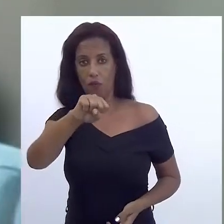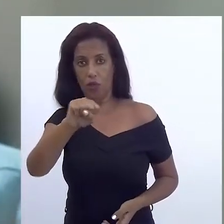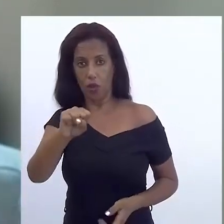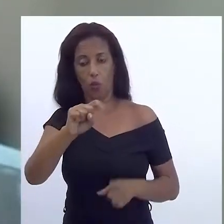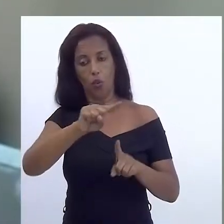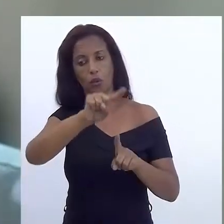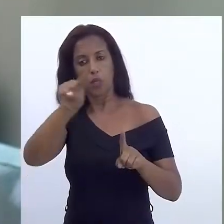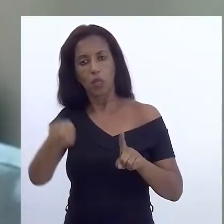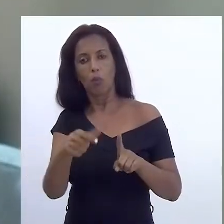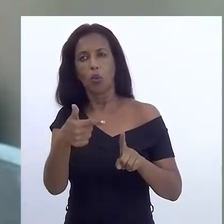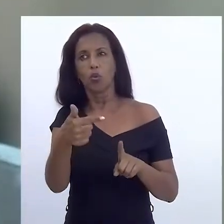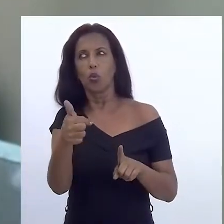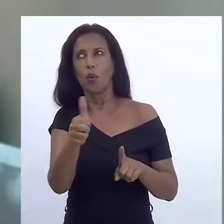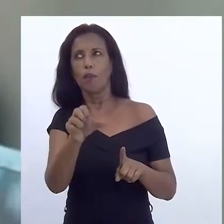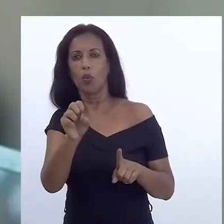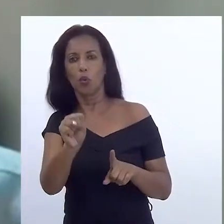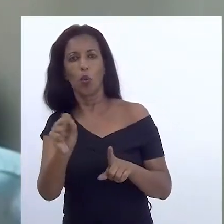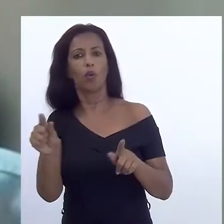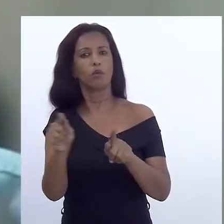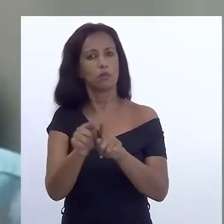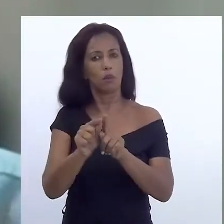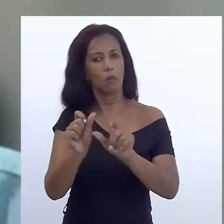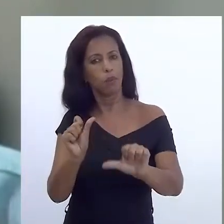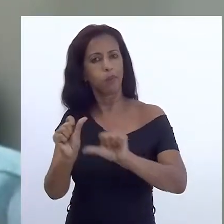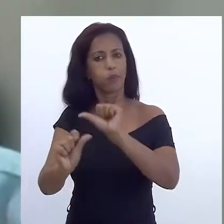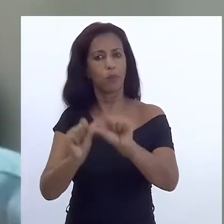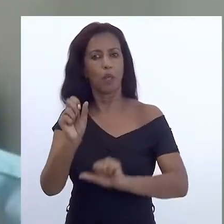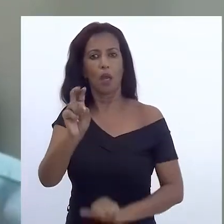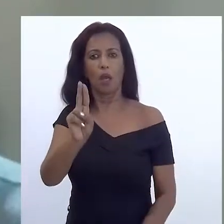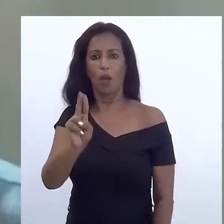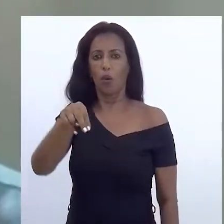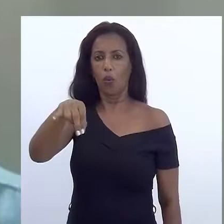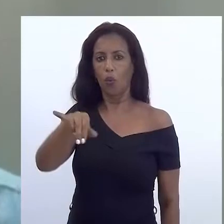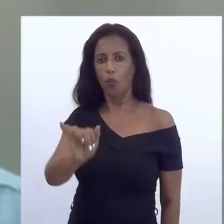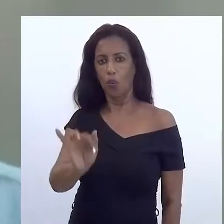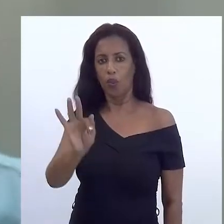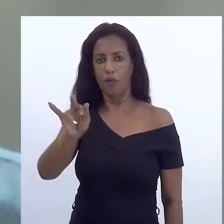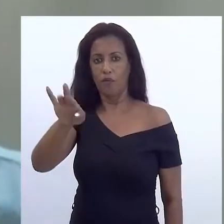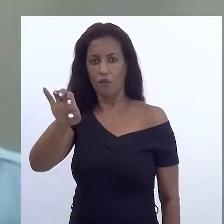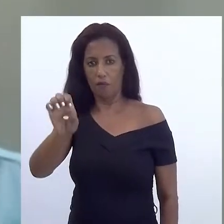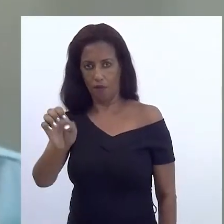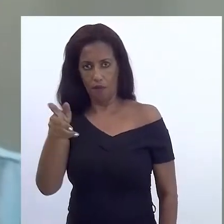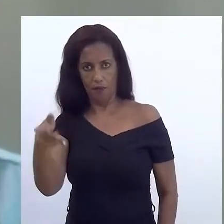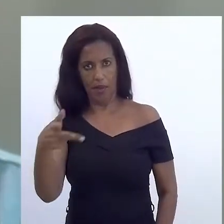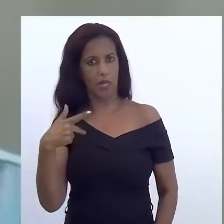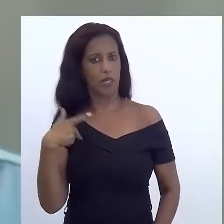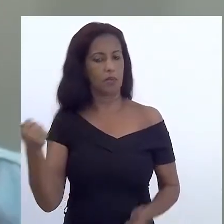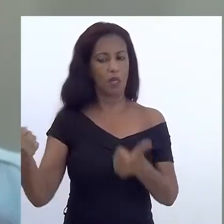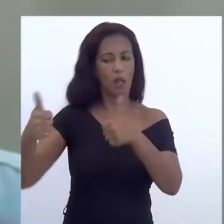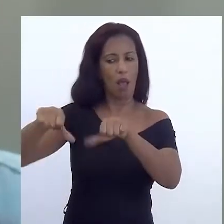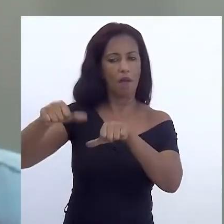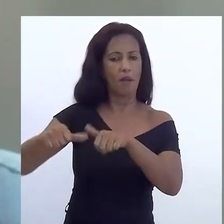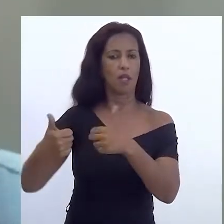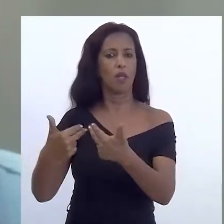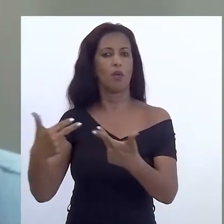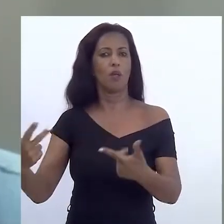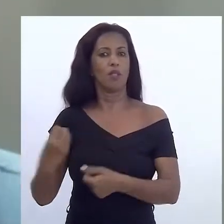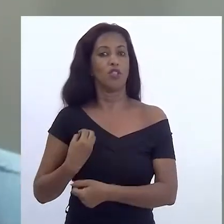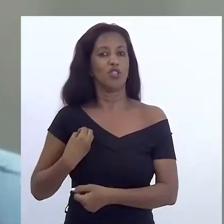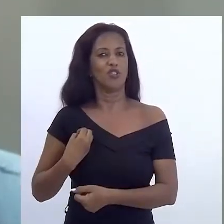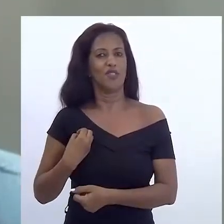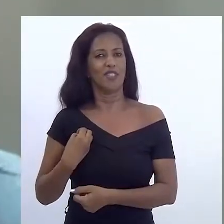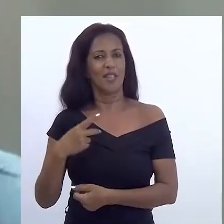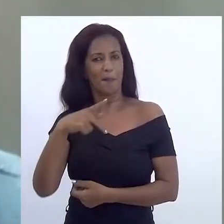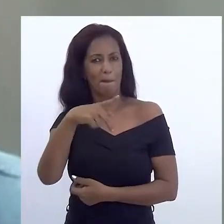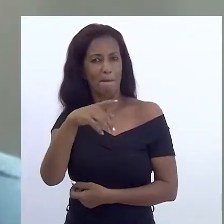2008, foi aplicado na Unifesp, Federal de São Paulo, em que ele avalia a qualidade de vida pediátrica